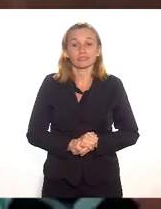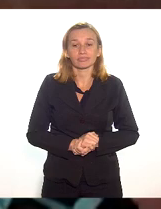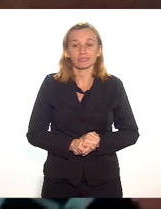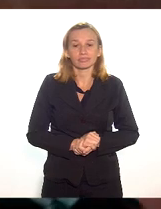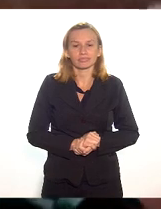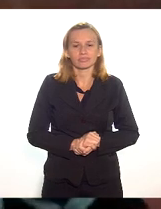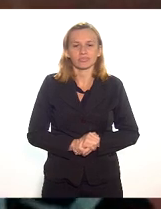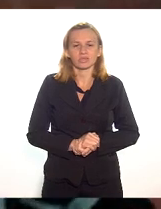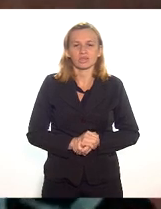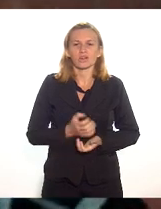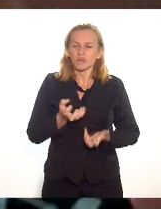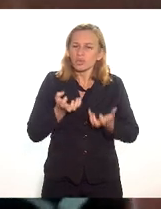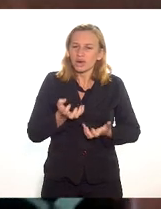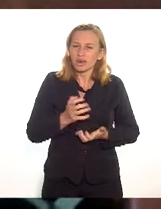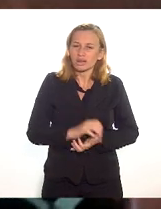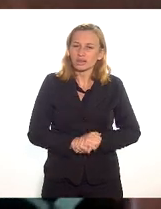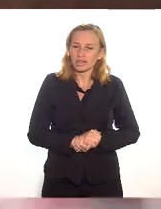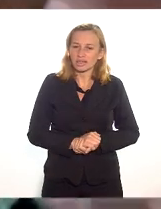Mas o que a gente está